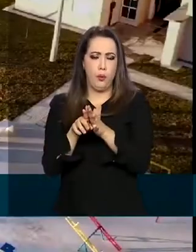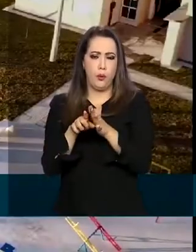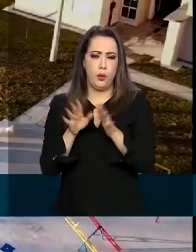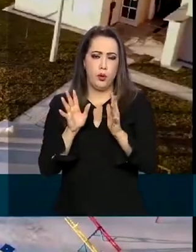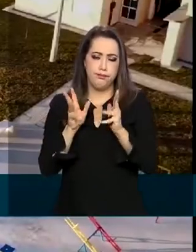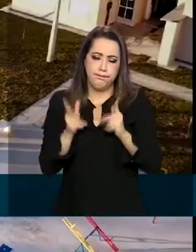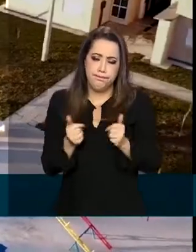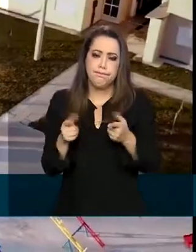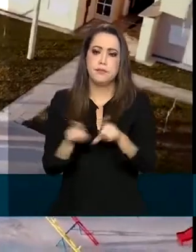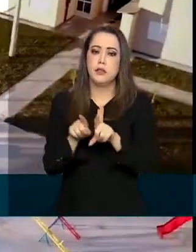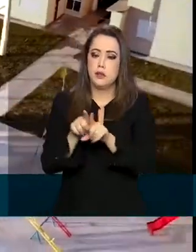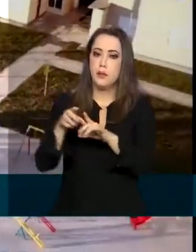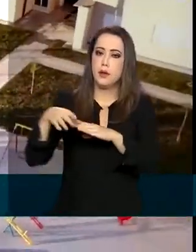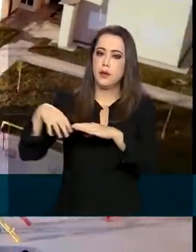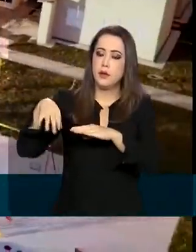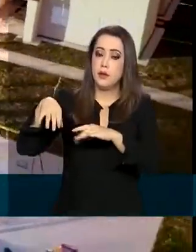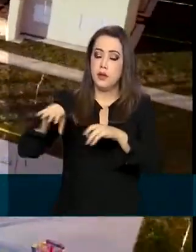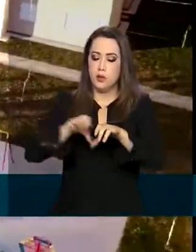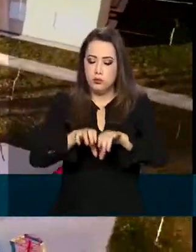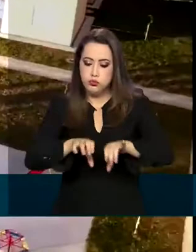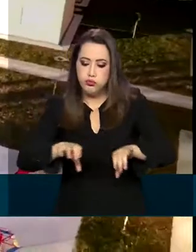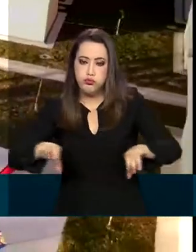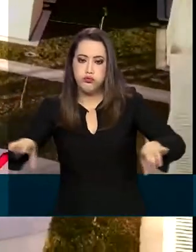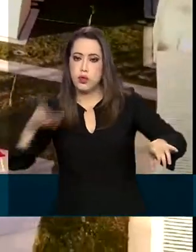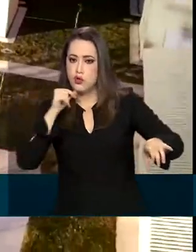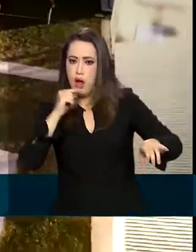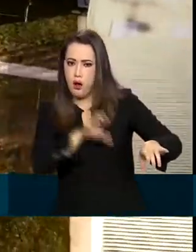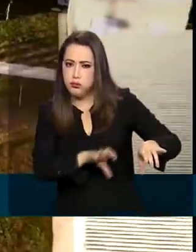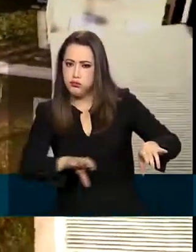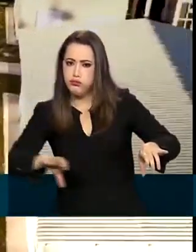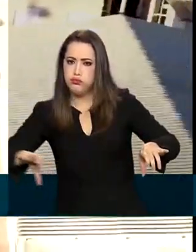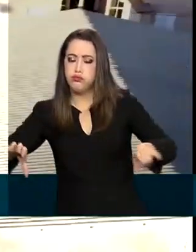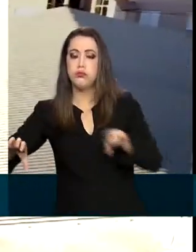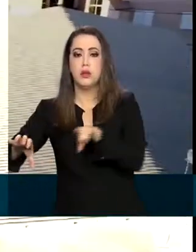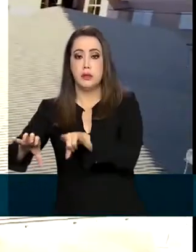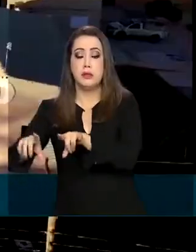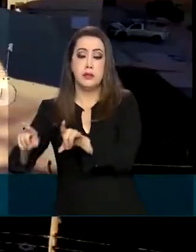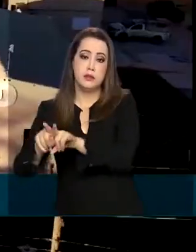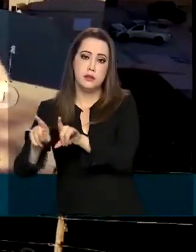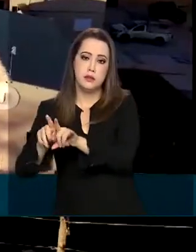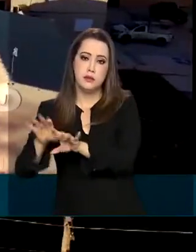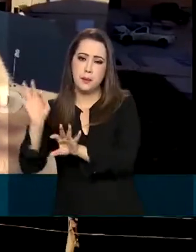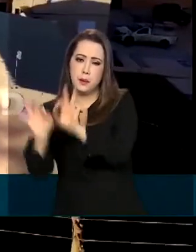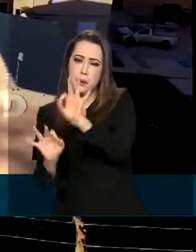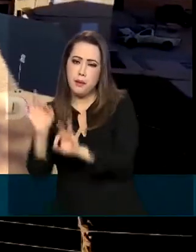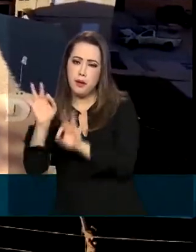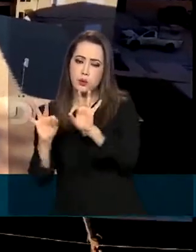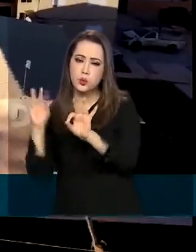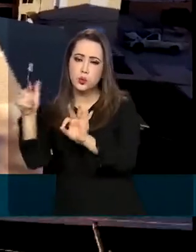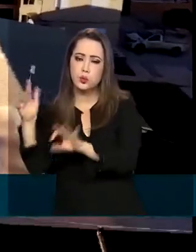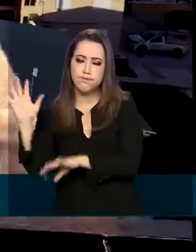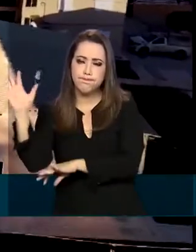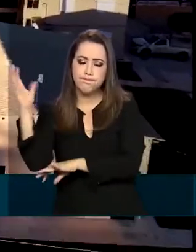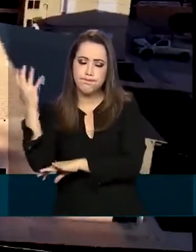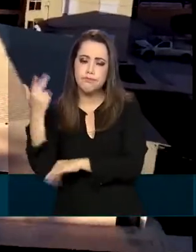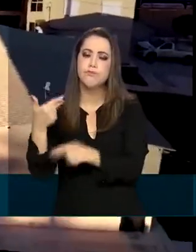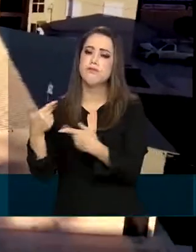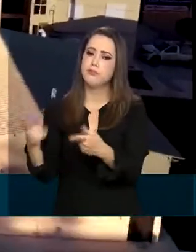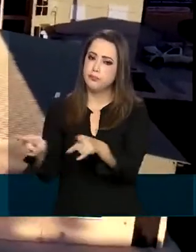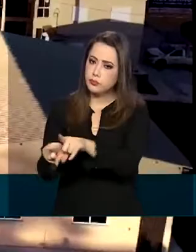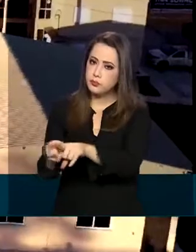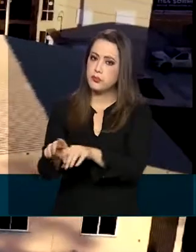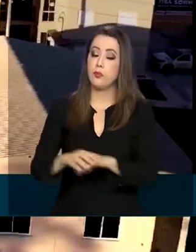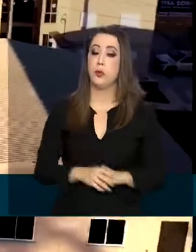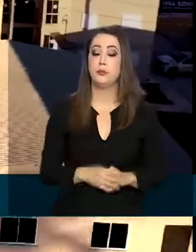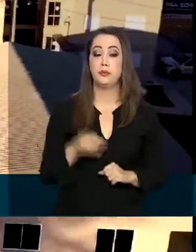drenagem e iluminação pública, pavimentação e urbanização. Os